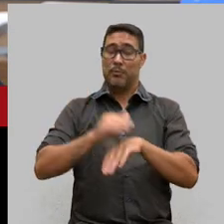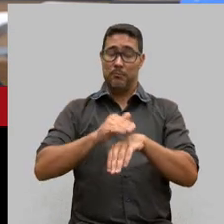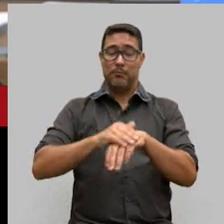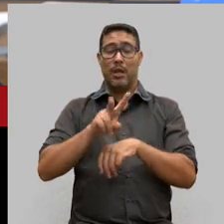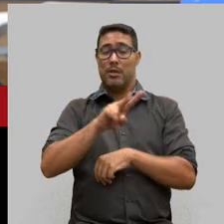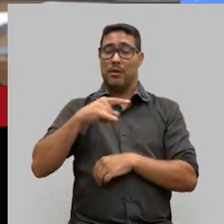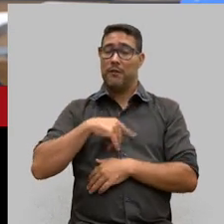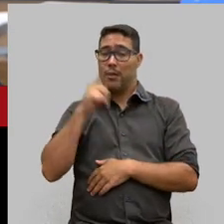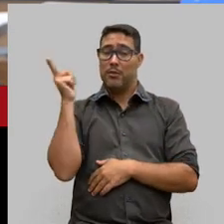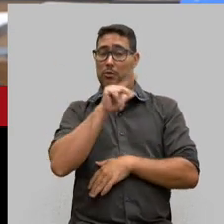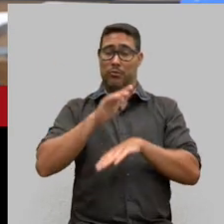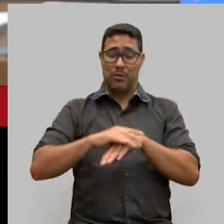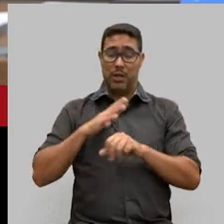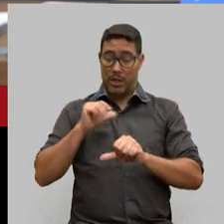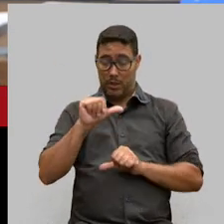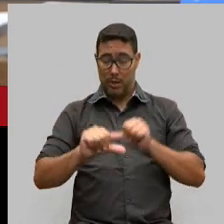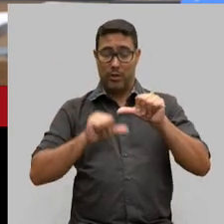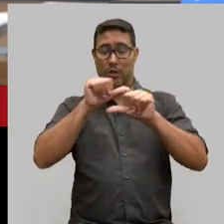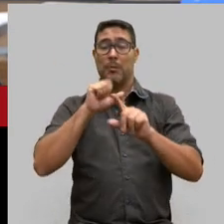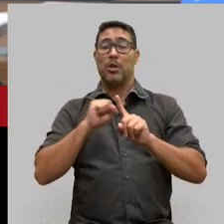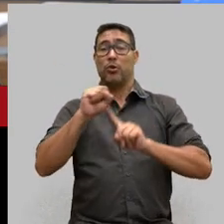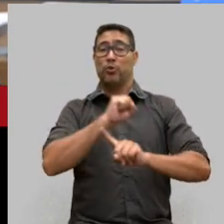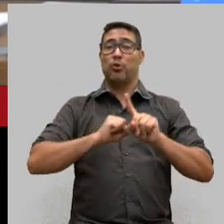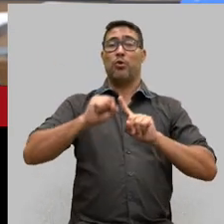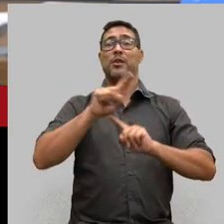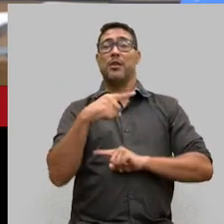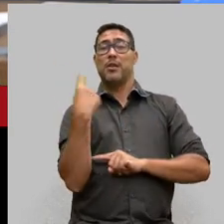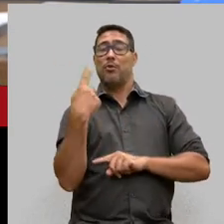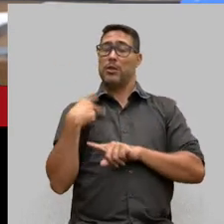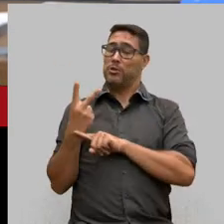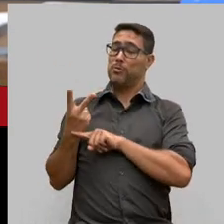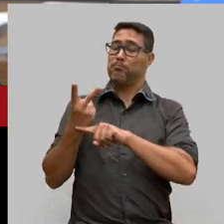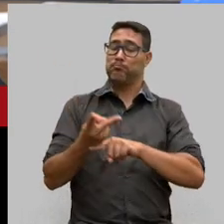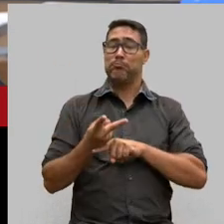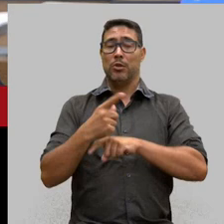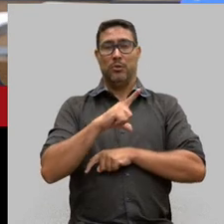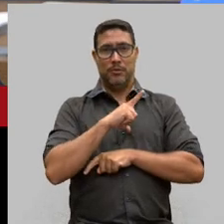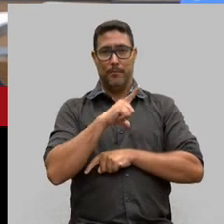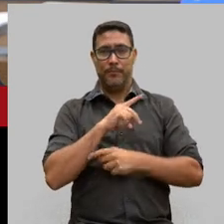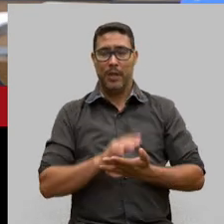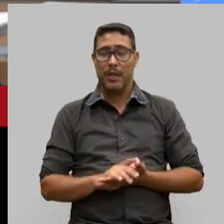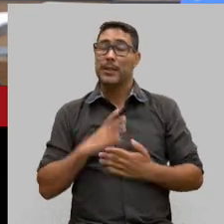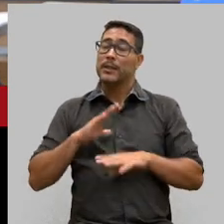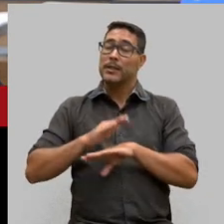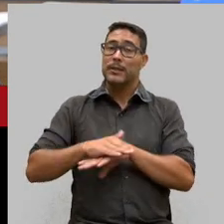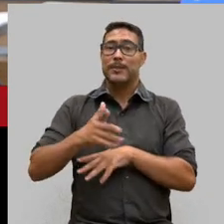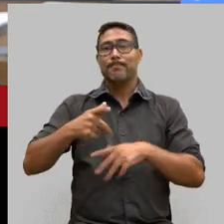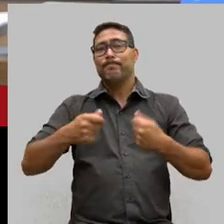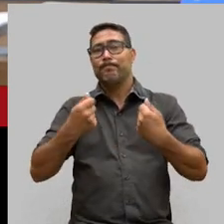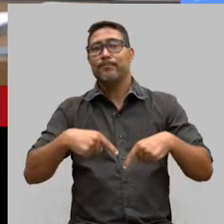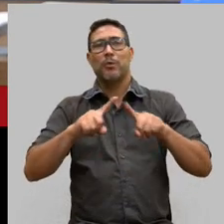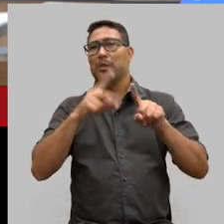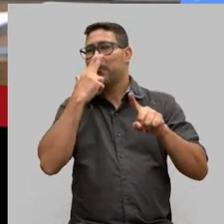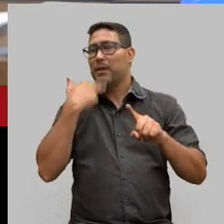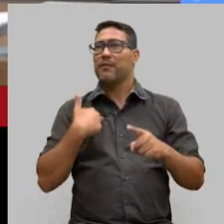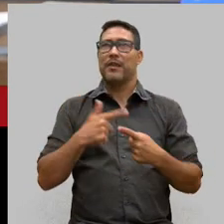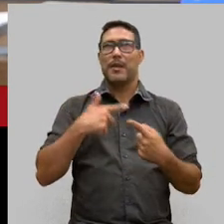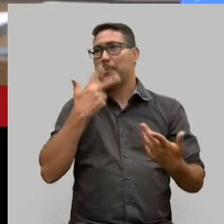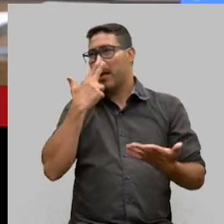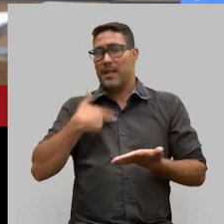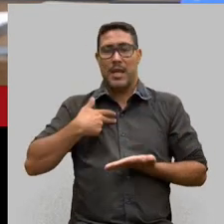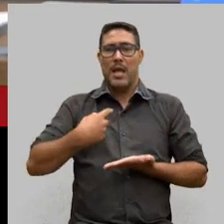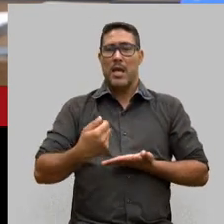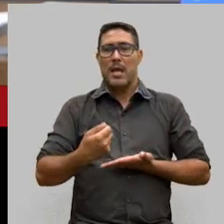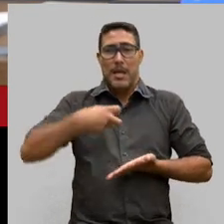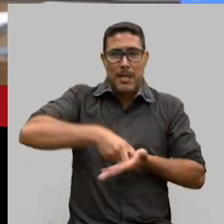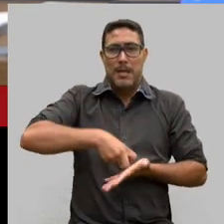realizar a transformação social que a gente tanto busca né que a gente precisa a gente não não tem que fazer as coisas por uma obrigação legal por uma obrigação de